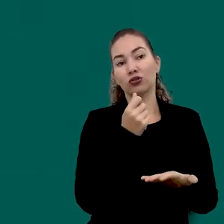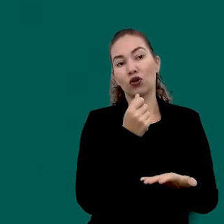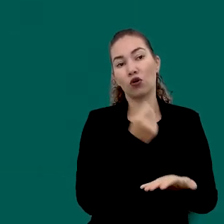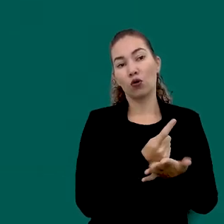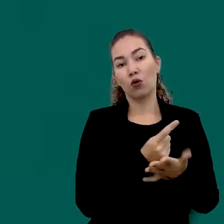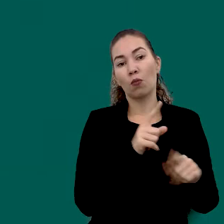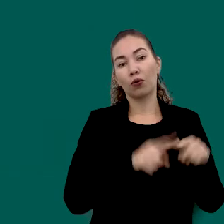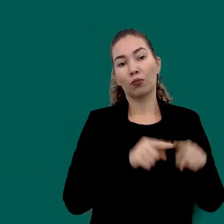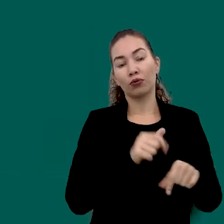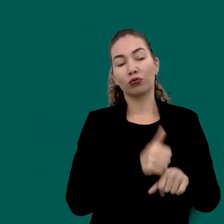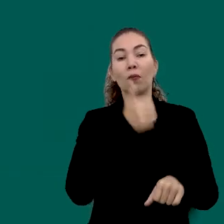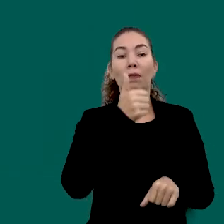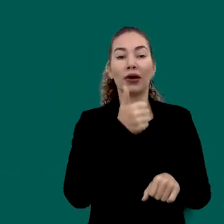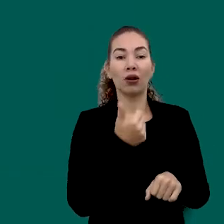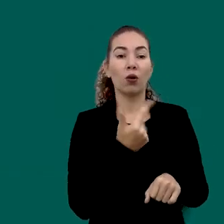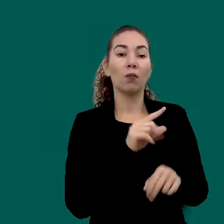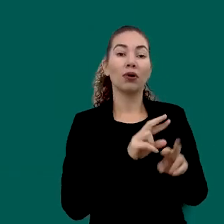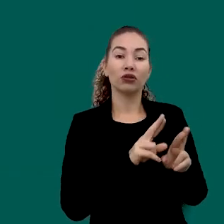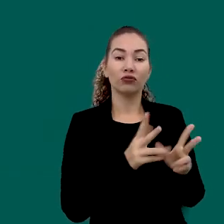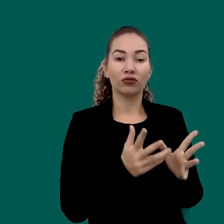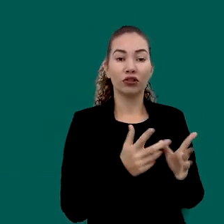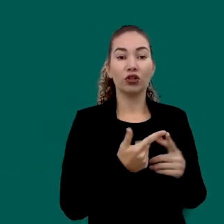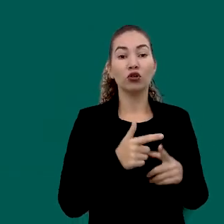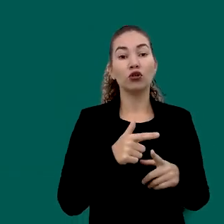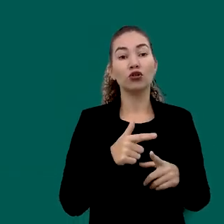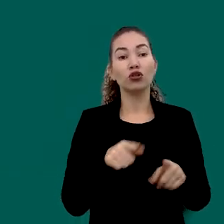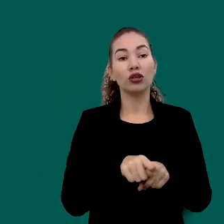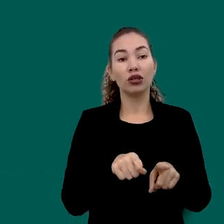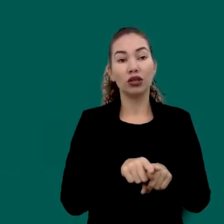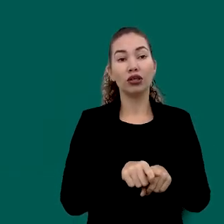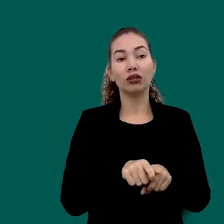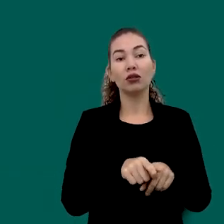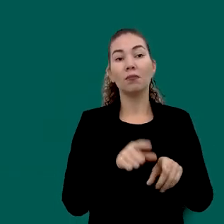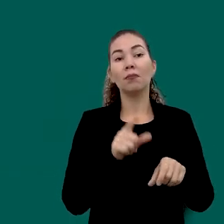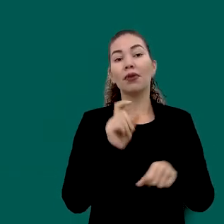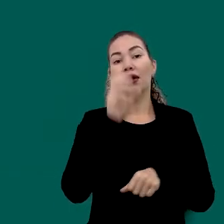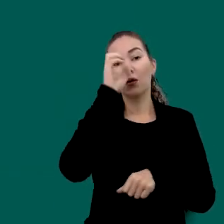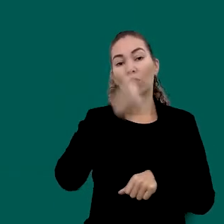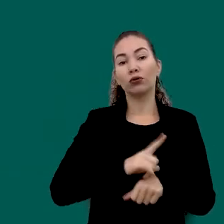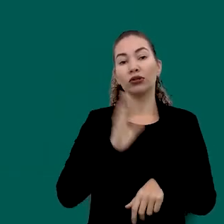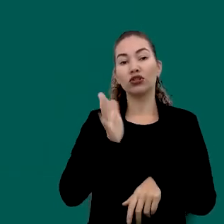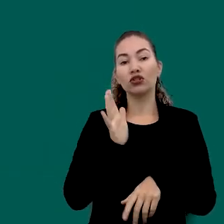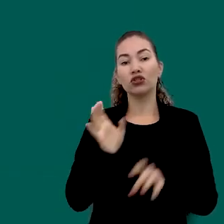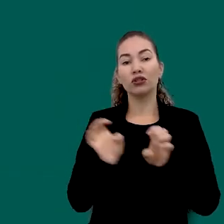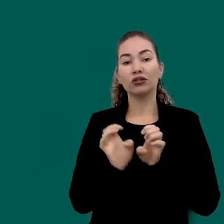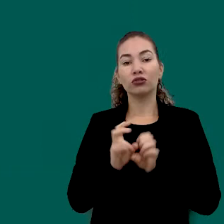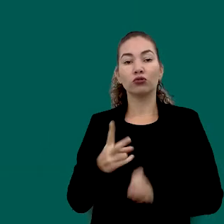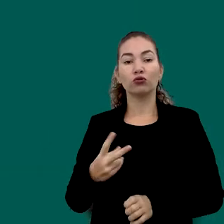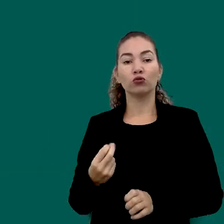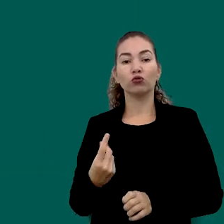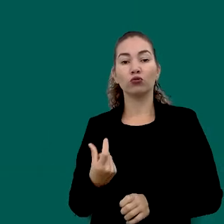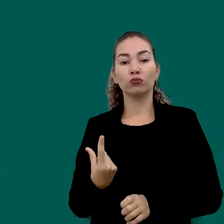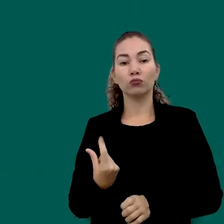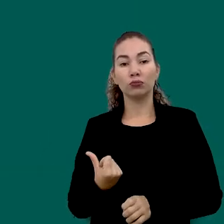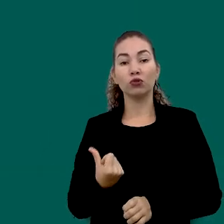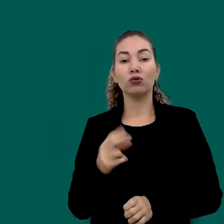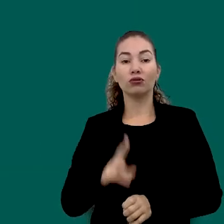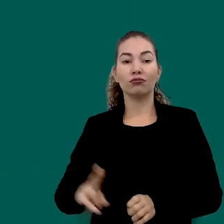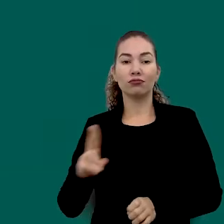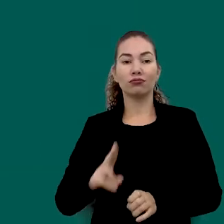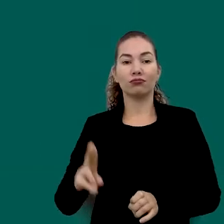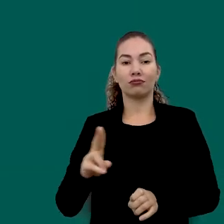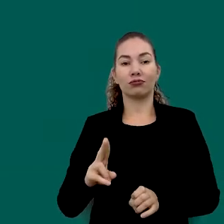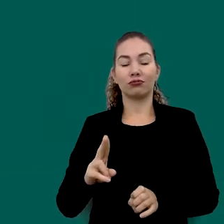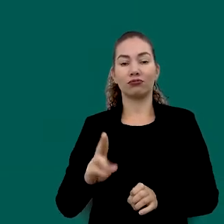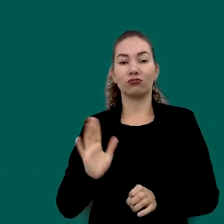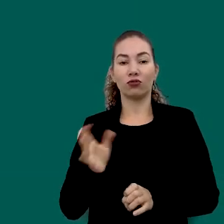melhor, compra uma receita, é um pouco diferente. E mais claro que ele é um cliente que ele já está estruturado lá desde 2016 com e-commerce. Então, ele tem todo o mix